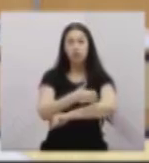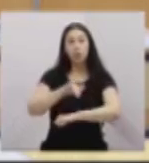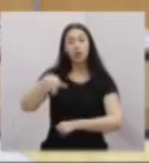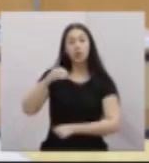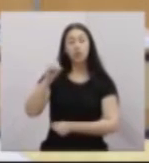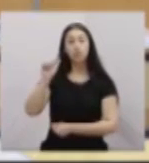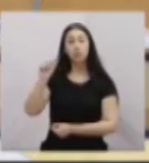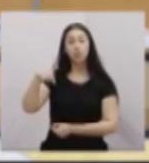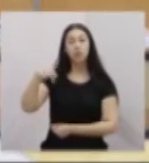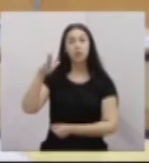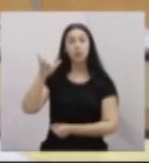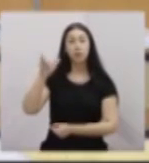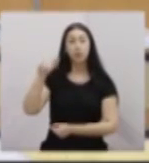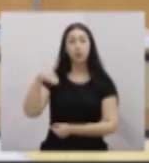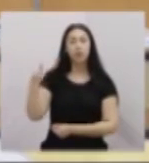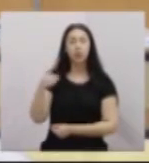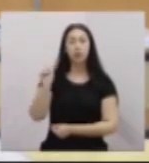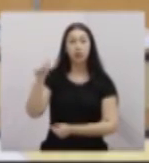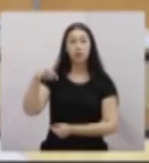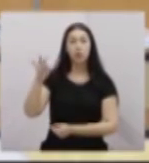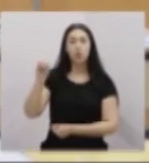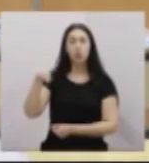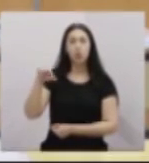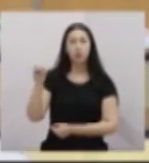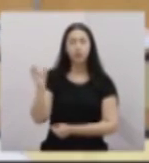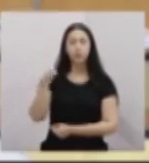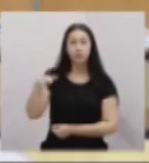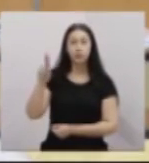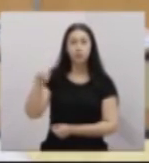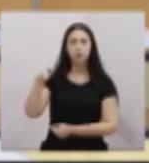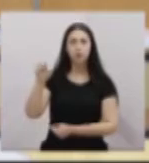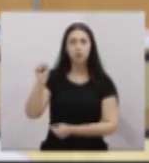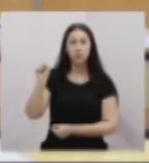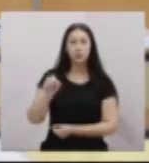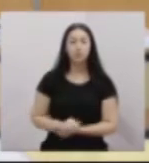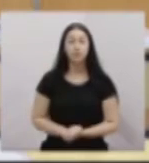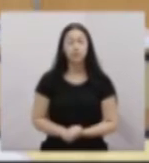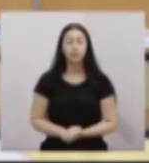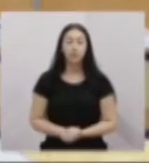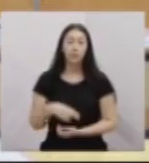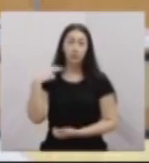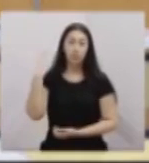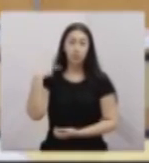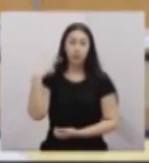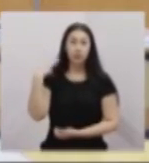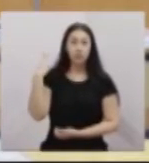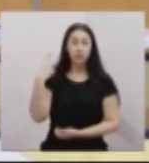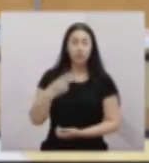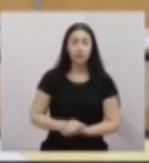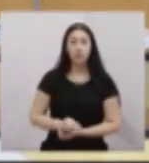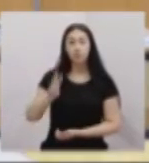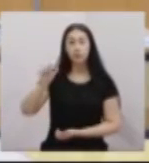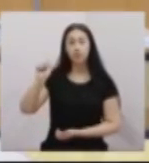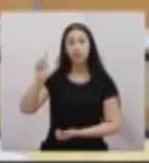Antônio Nunes, próximo ao número 94, no Jardim Paraíso, em Jacareí. Autoria, vereador